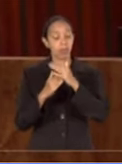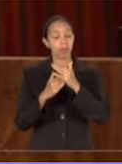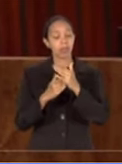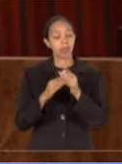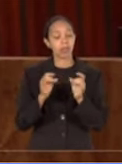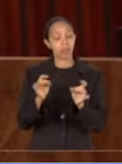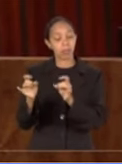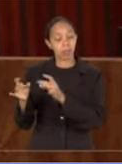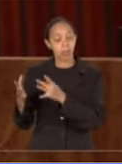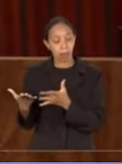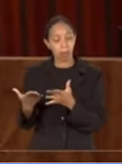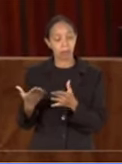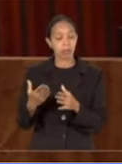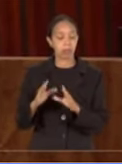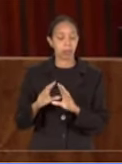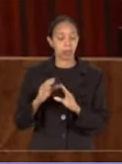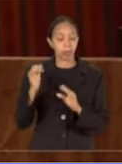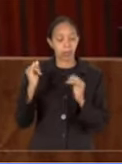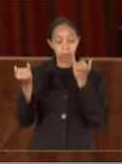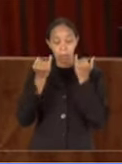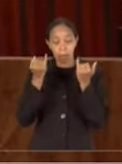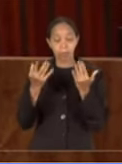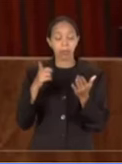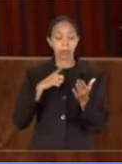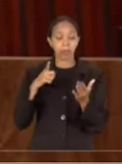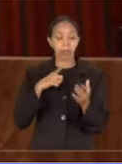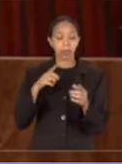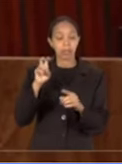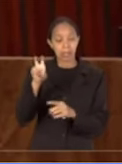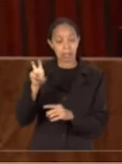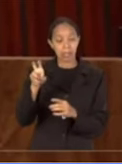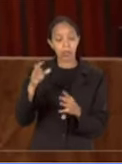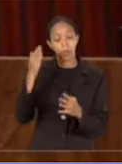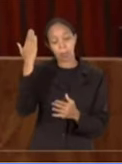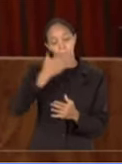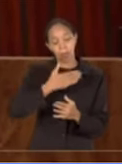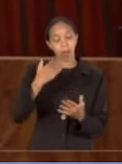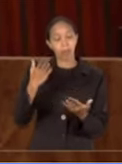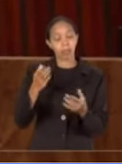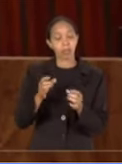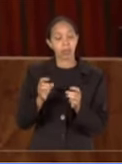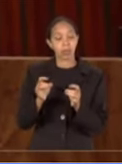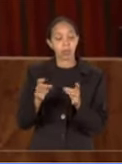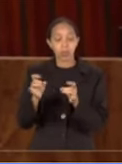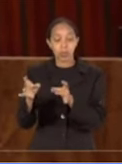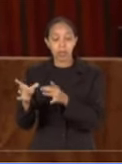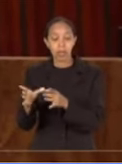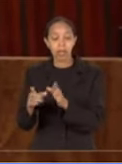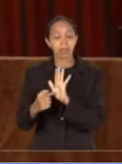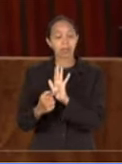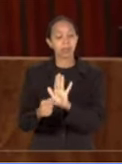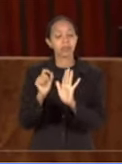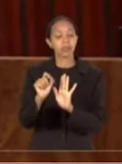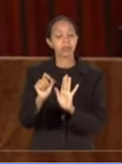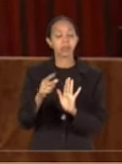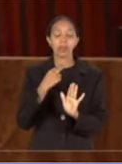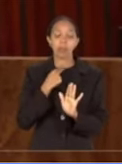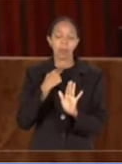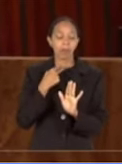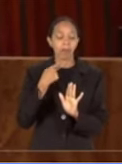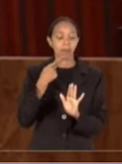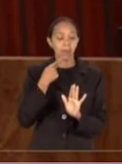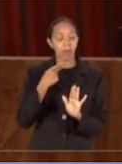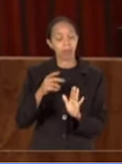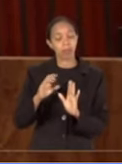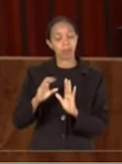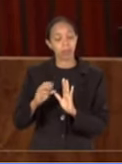de campanha que atinja. 5. A prova dos atos indica que não se pode falar que os gastos realizados pelos